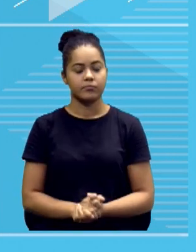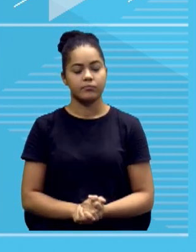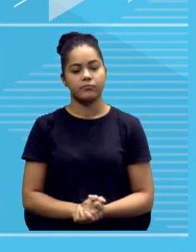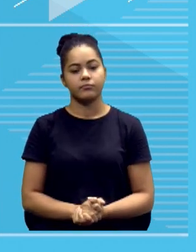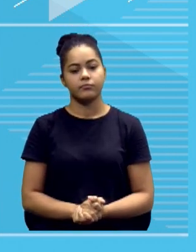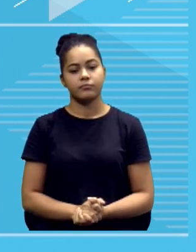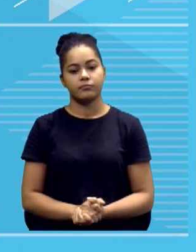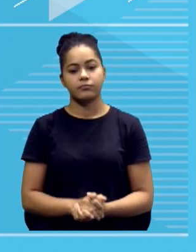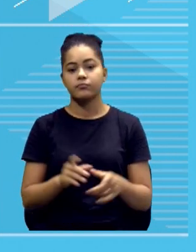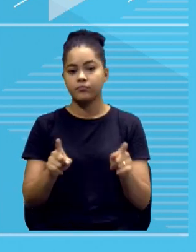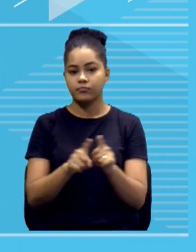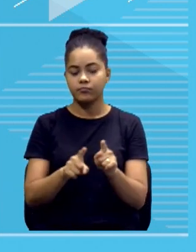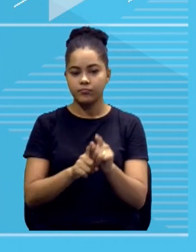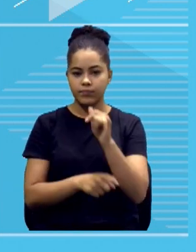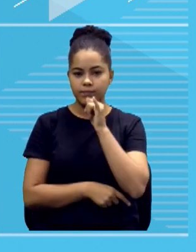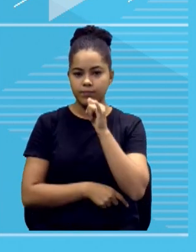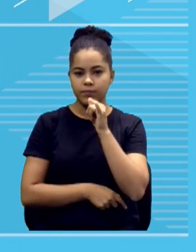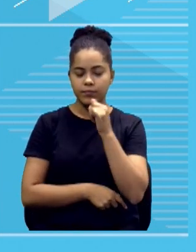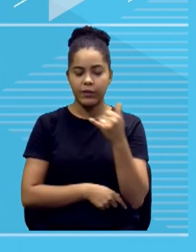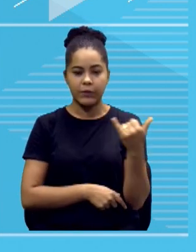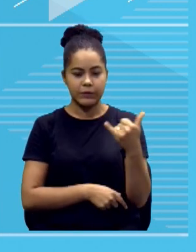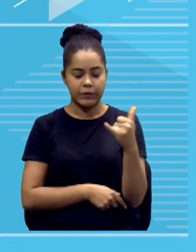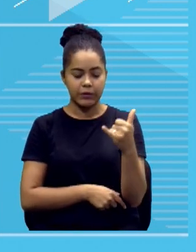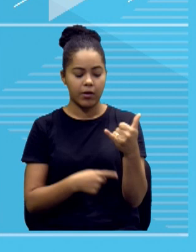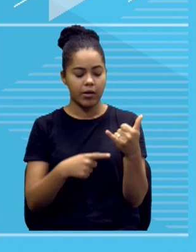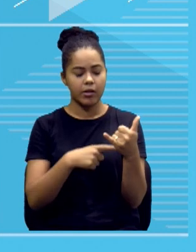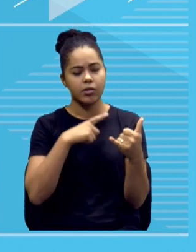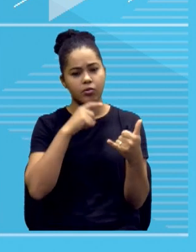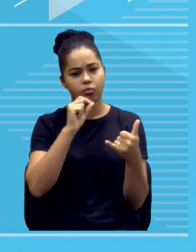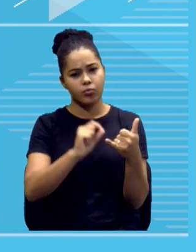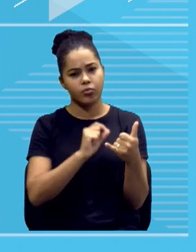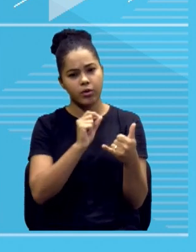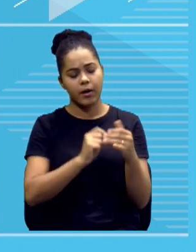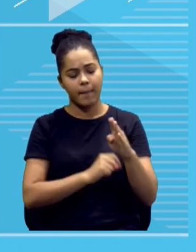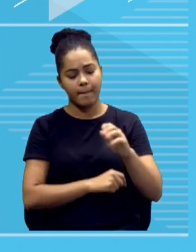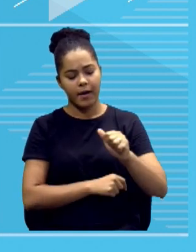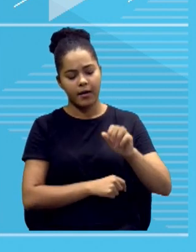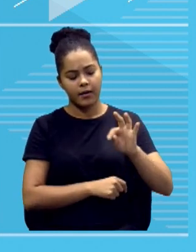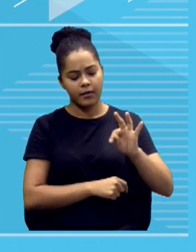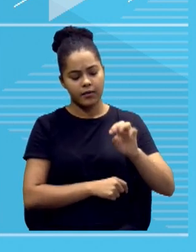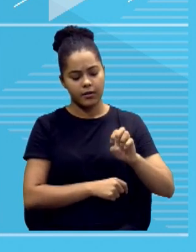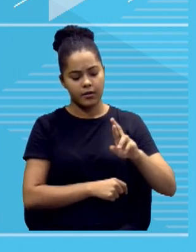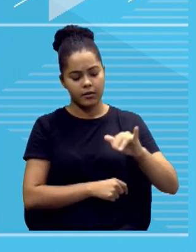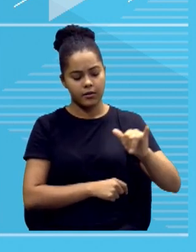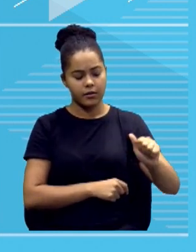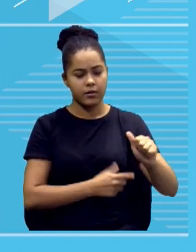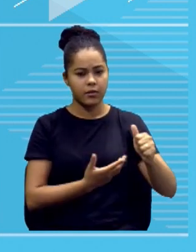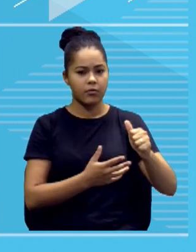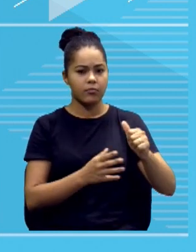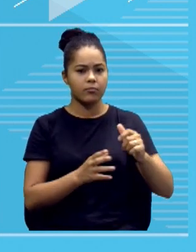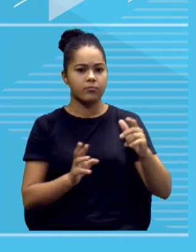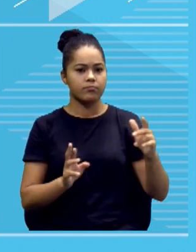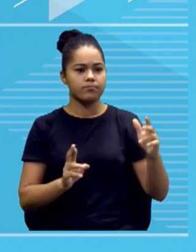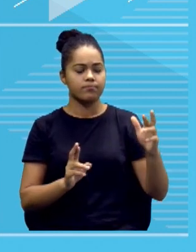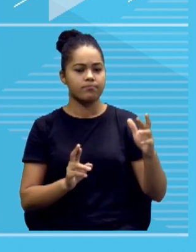em relação à bateria de um celular. A bateria do celular ela não pode ter contato de jeito nenhum com o ar, tá bom?